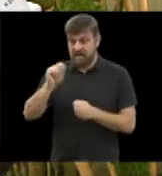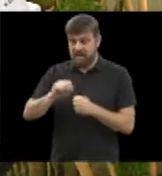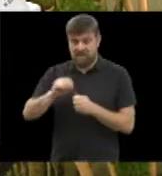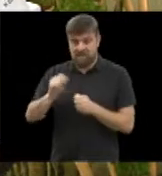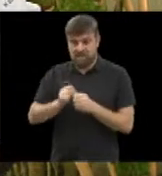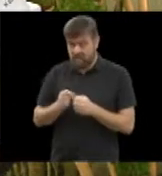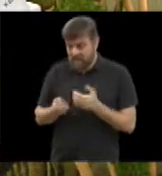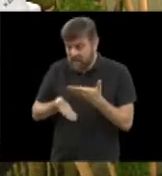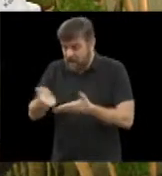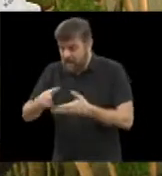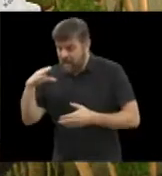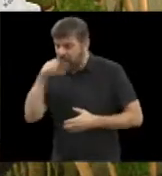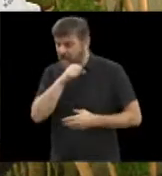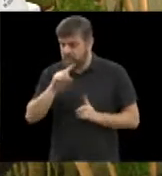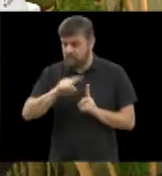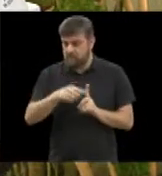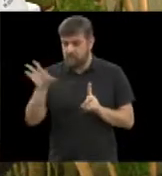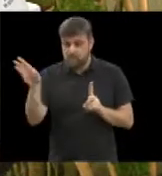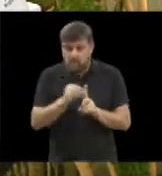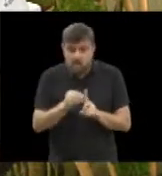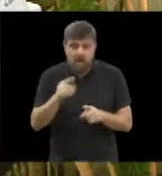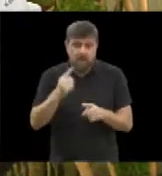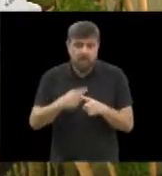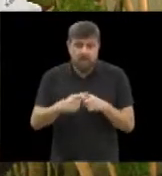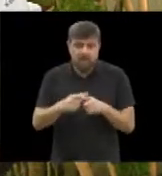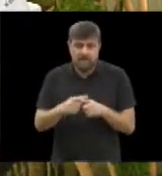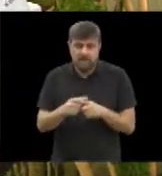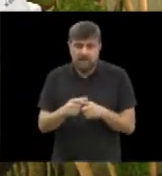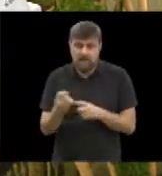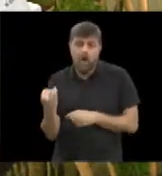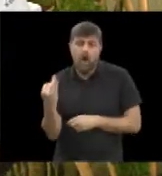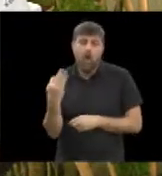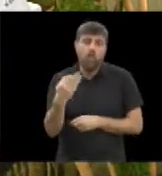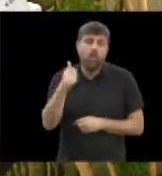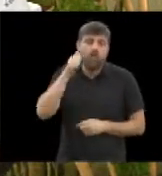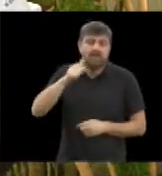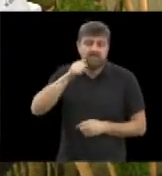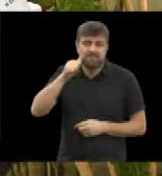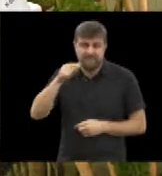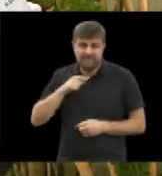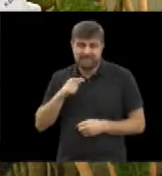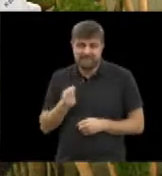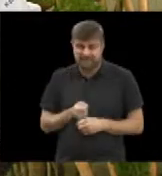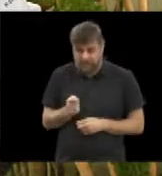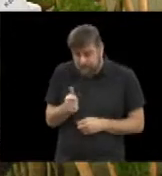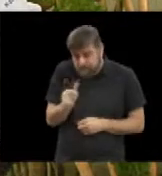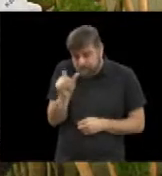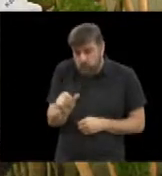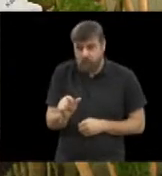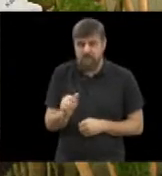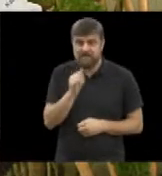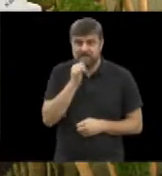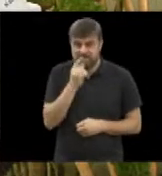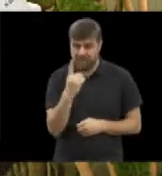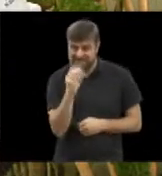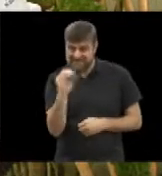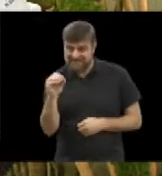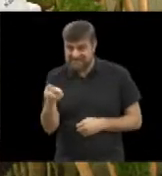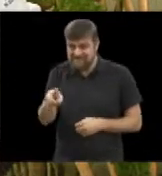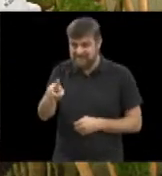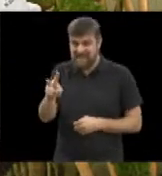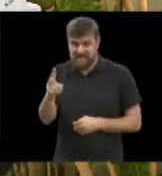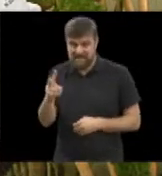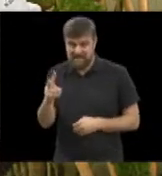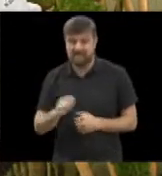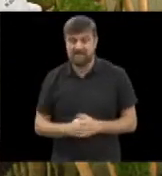naquele mês ela engravidou, porque a chance de sucesso é pequena. Se você pegar 100 casais e mandar para a lua de mel, vão